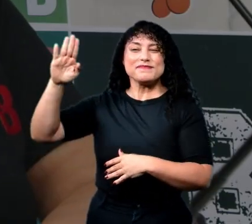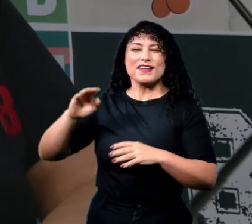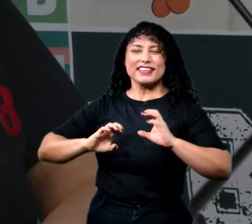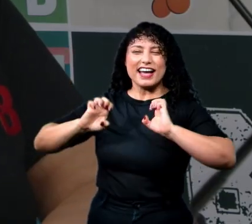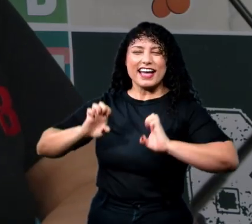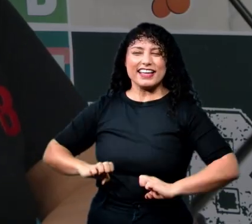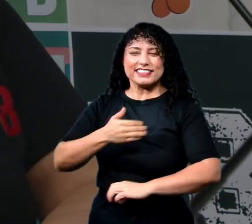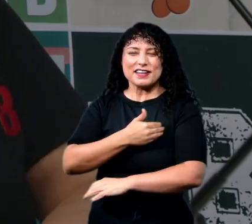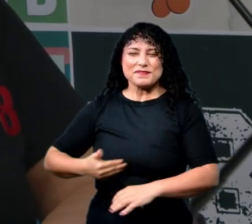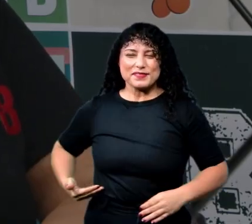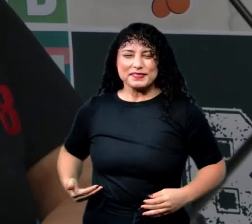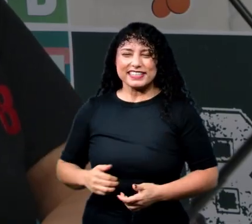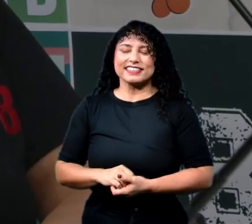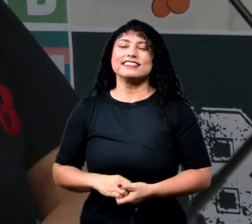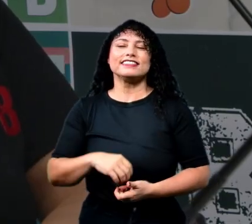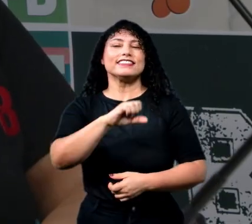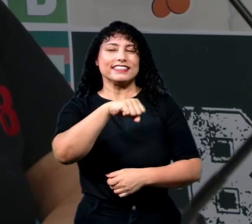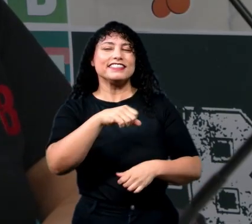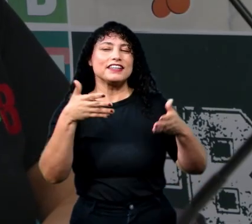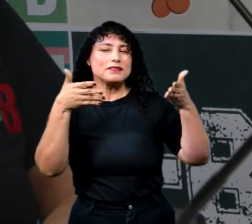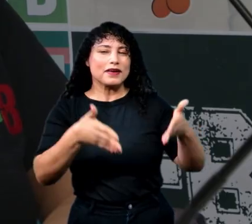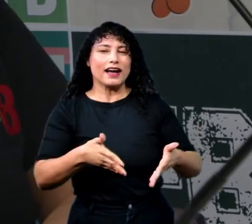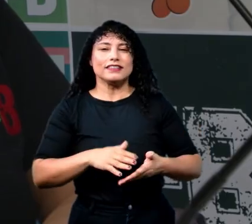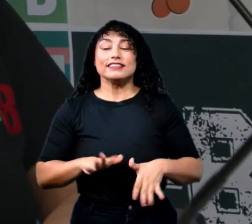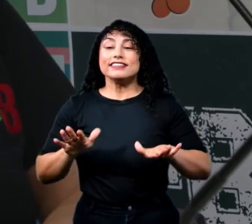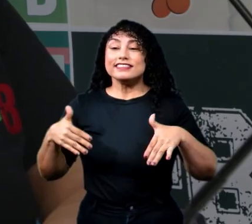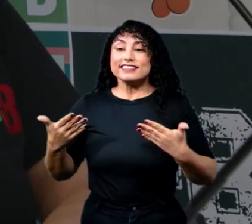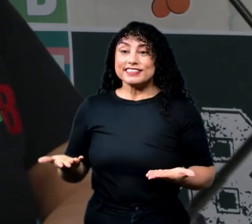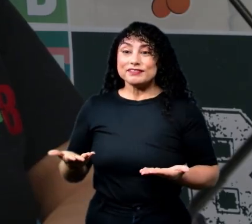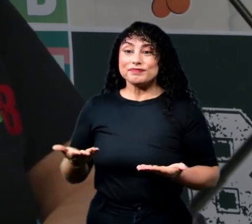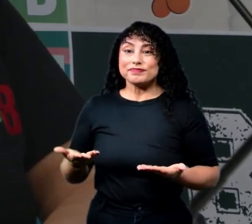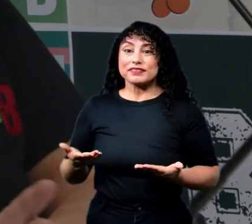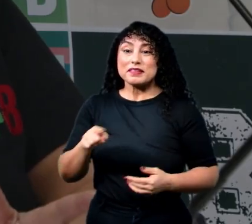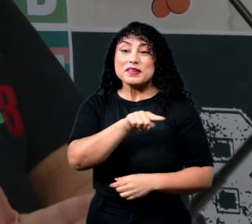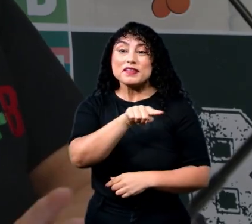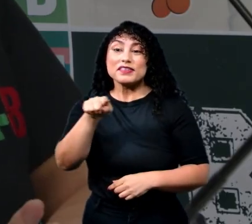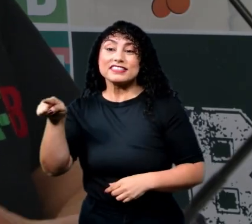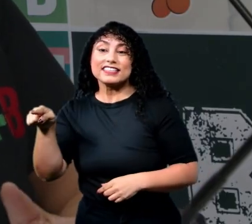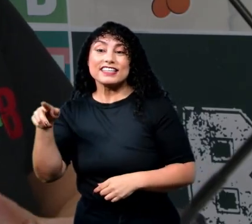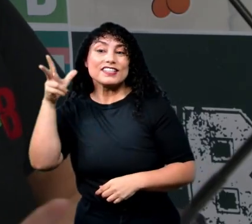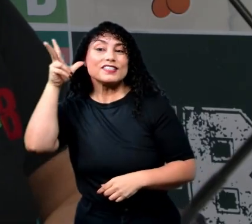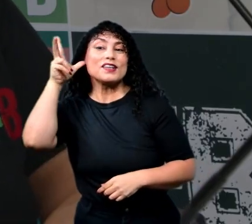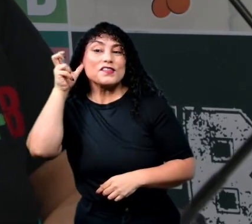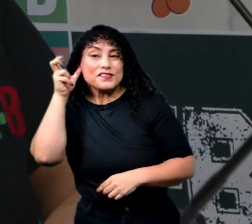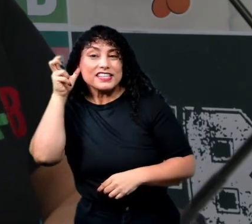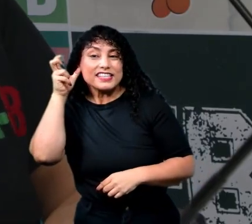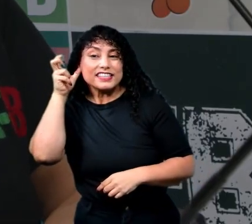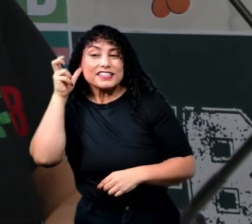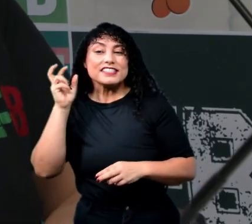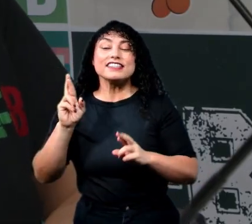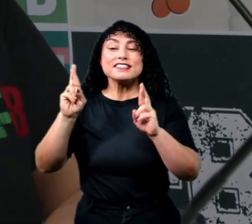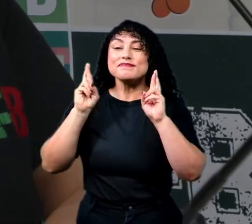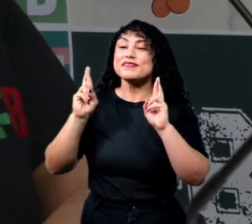ética pública. Sim. Faz parte. Bom, para você que está nos ouvindo,